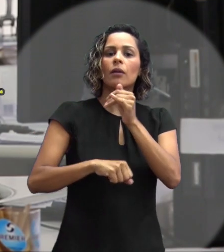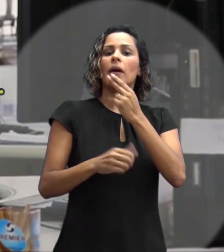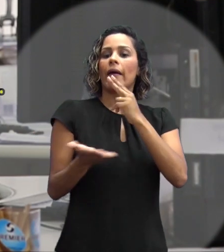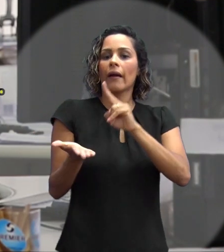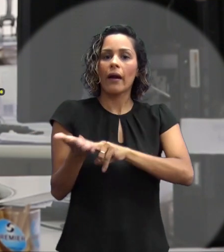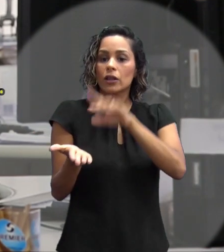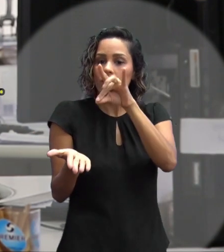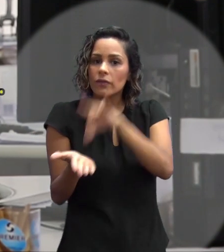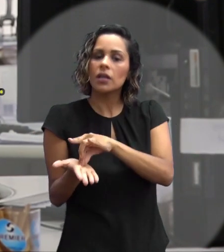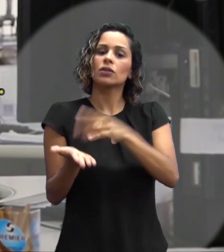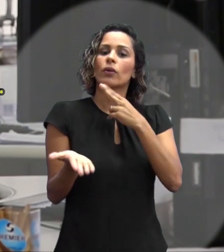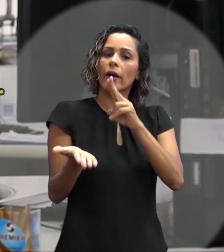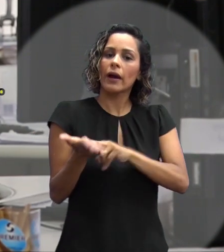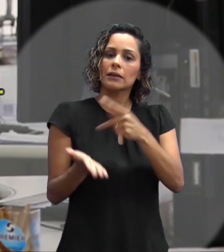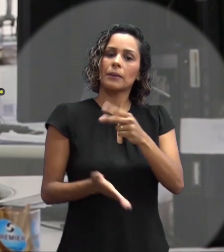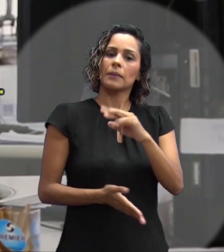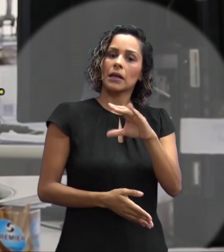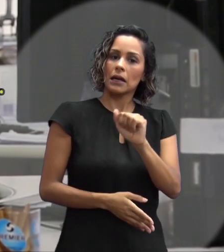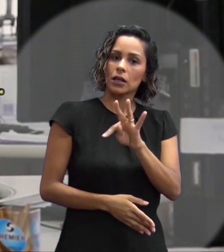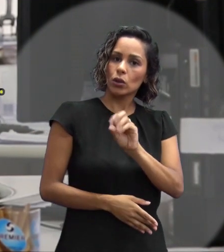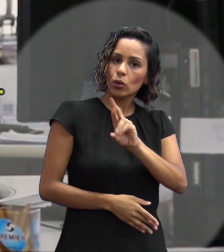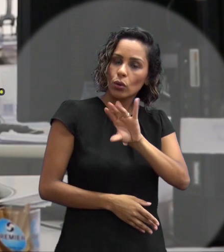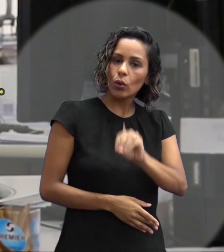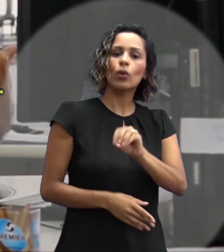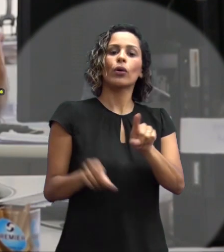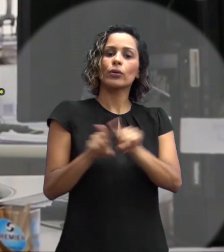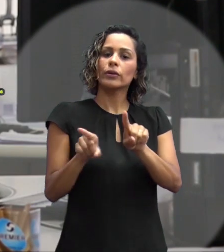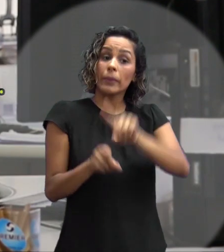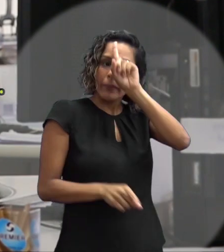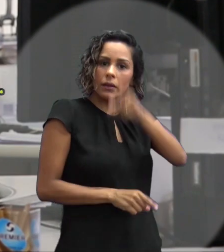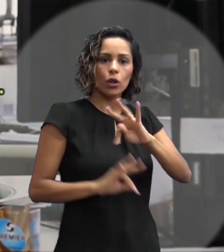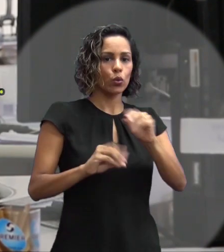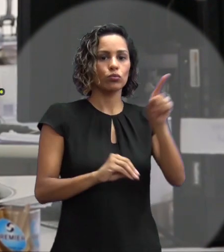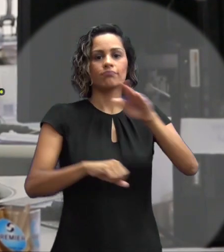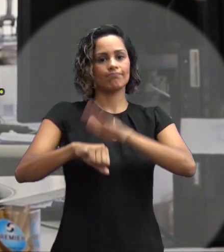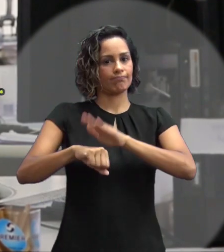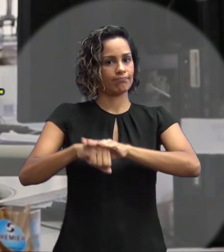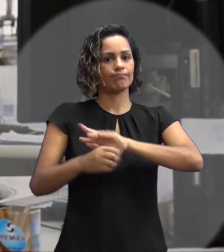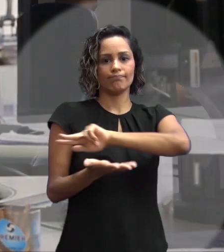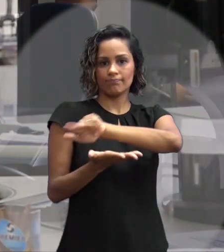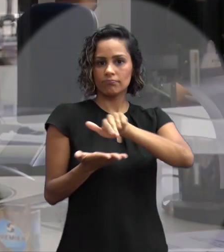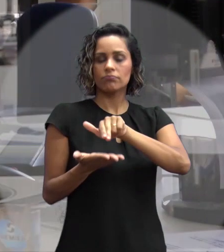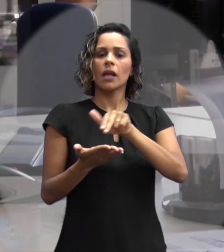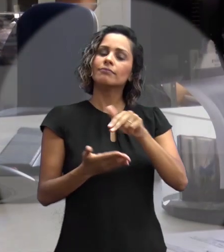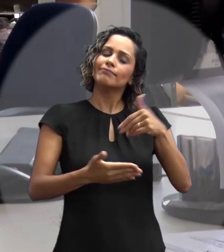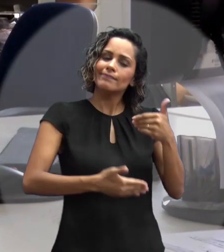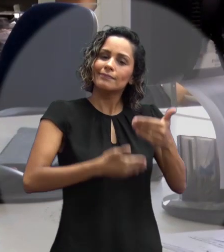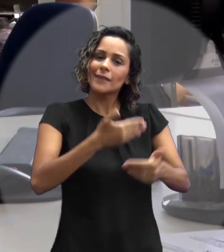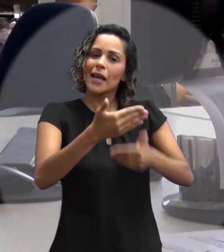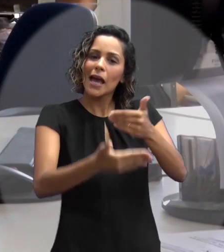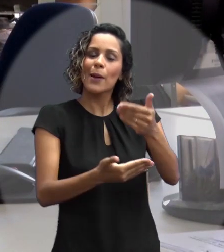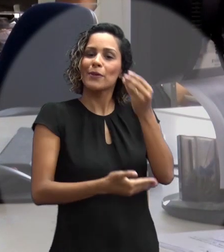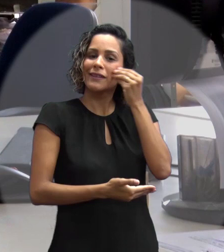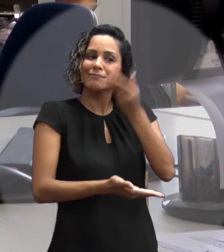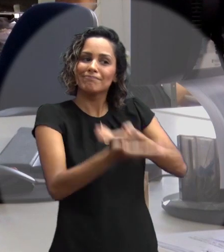Toda a parte de expedição de ofício, mandados, carta precatória dos processos físicos é feito por ela. Com o tempo, a gente